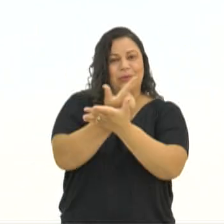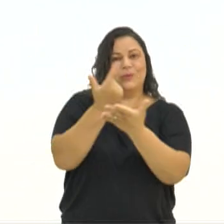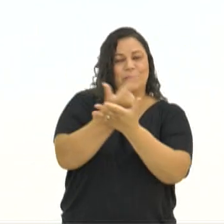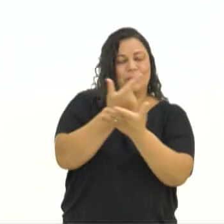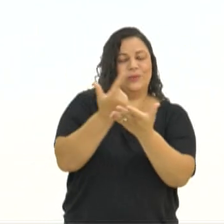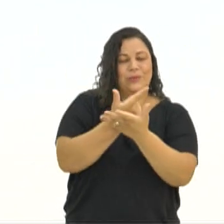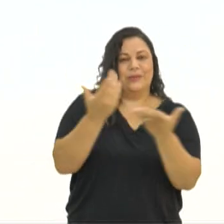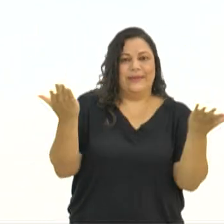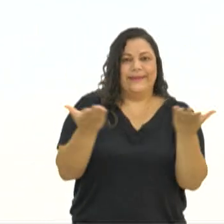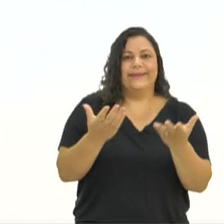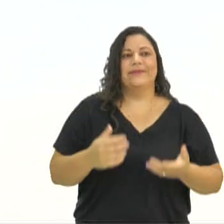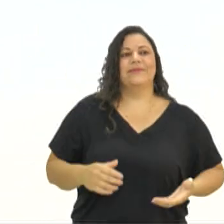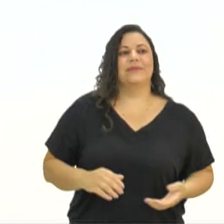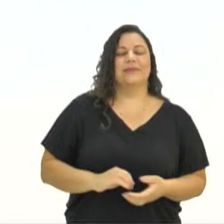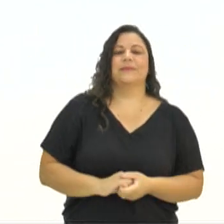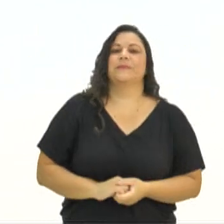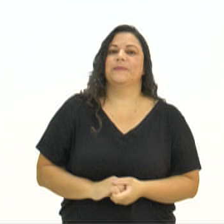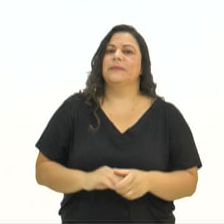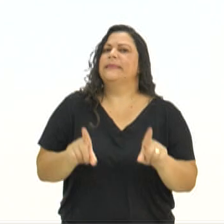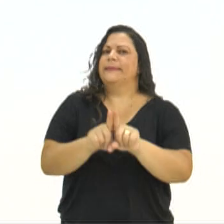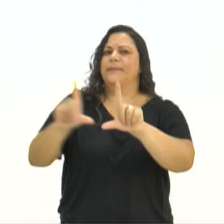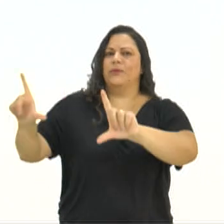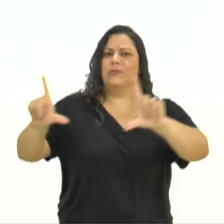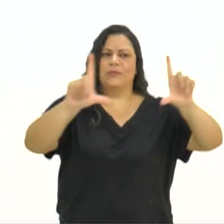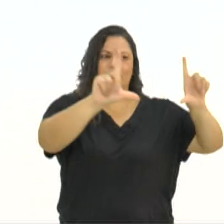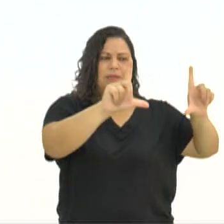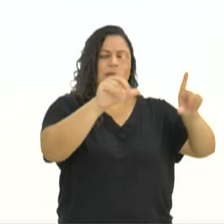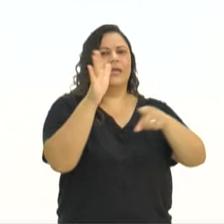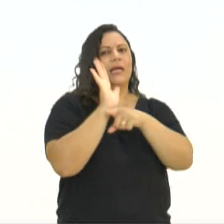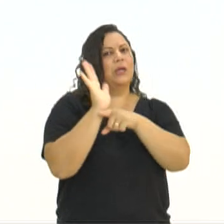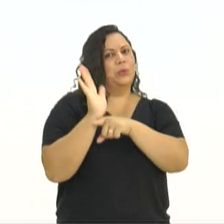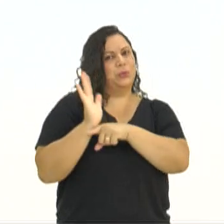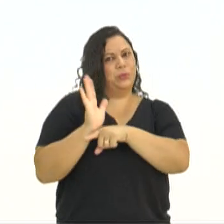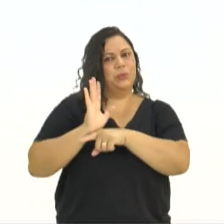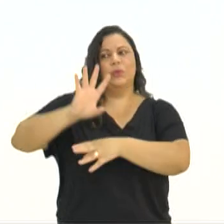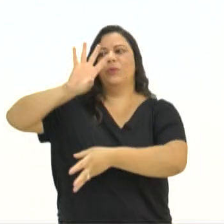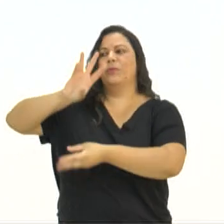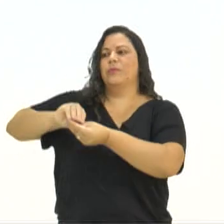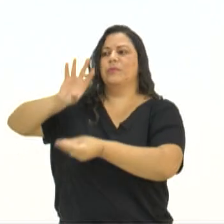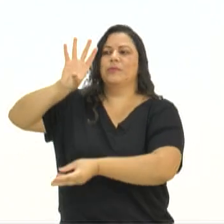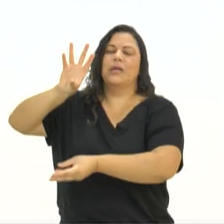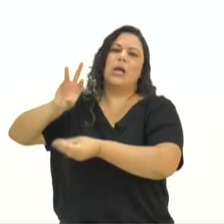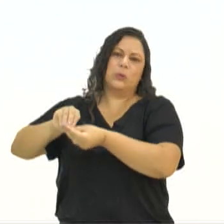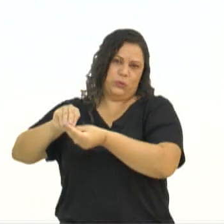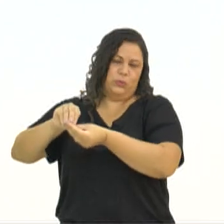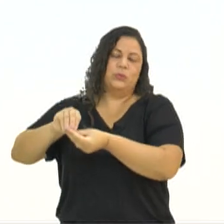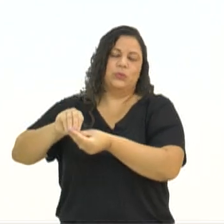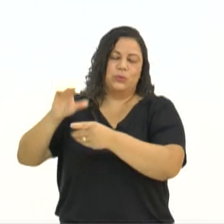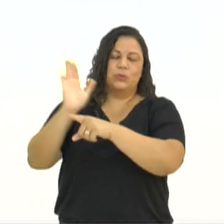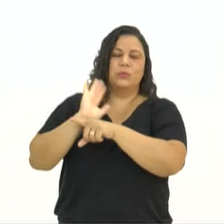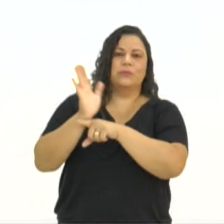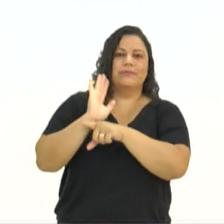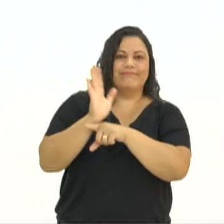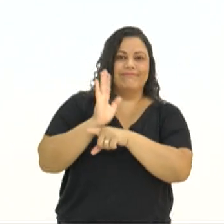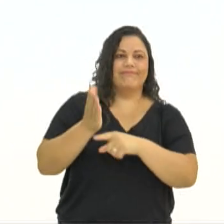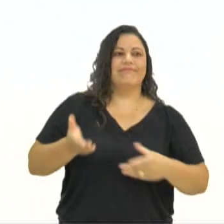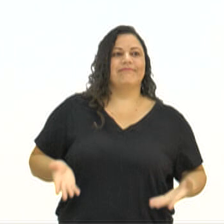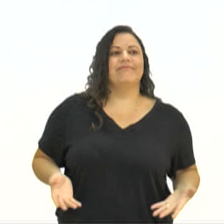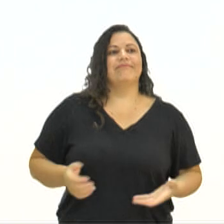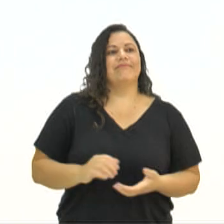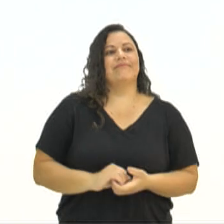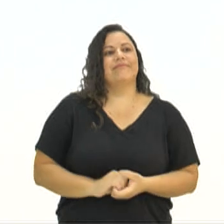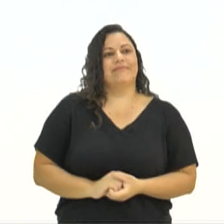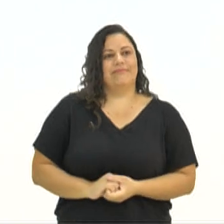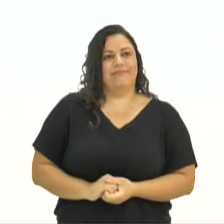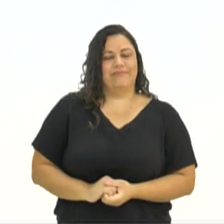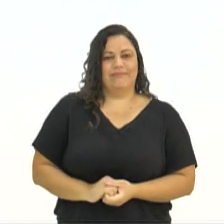de anúncio de películas, aqueles cartazes de filme, e sinopses, né? A sinopse, aquele resuminho do filme. De